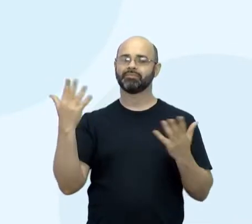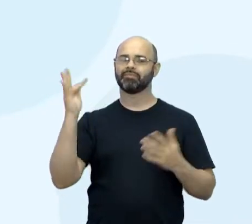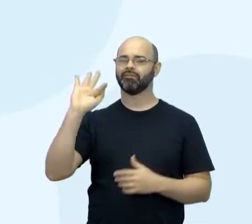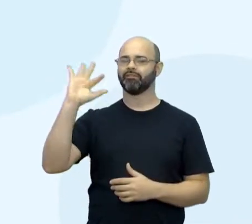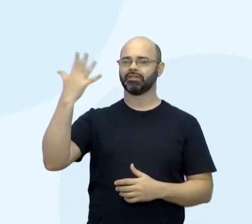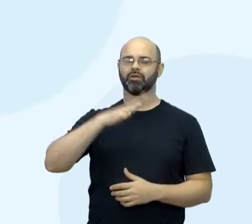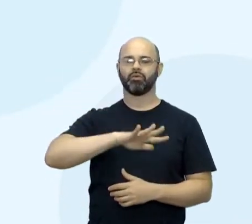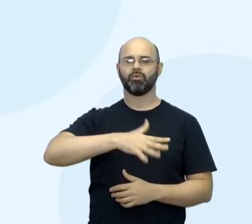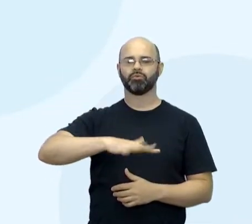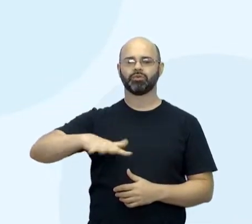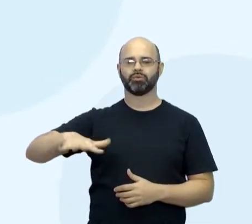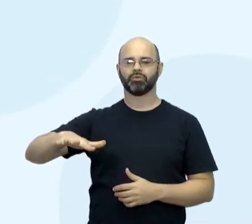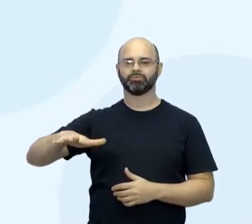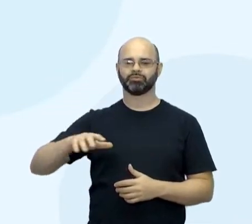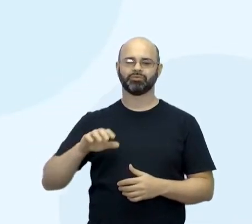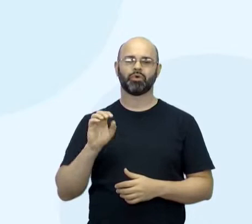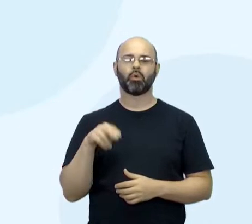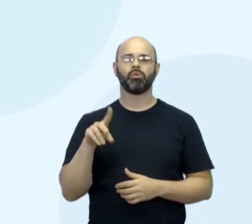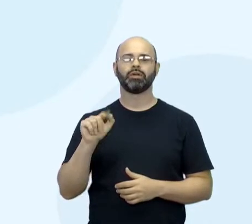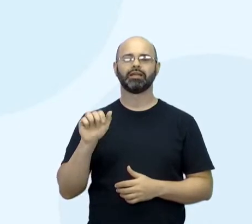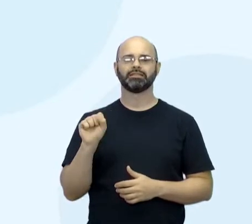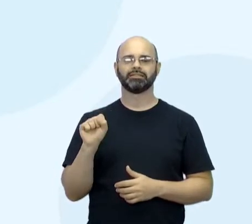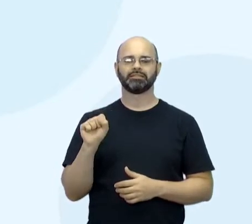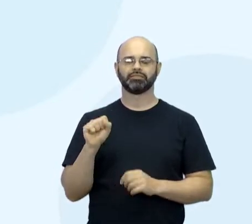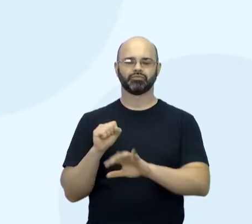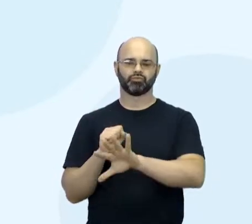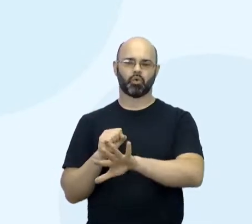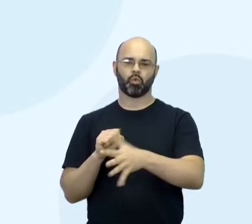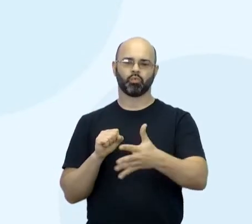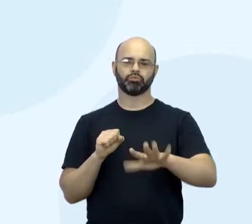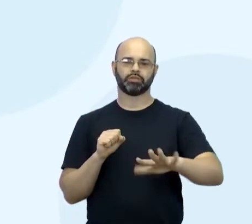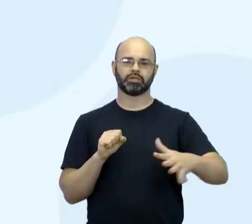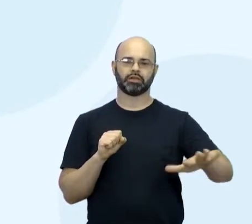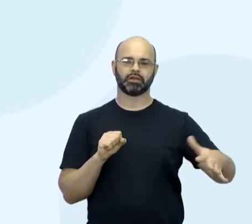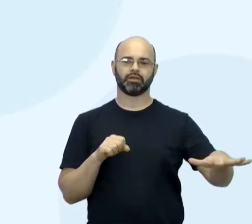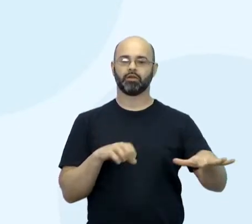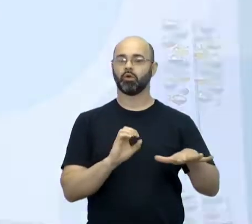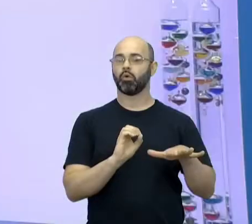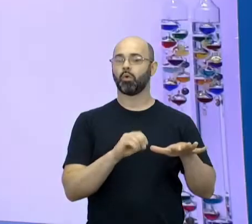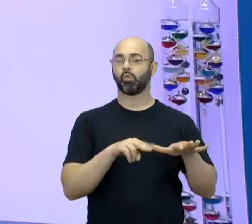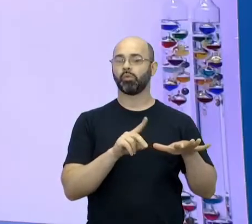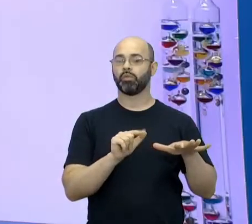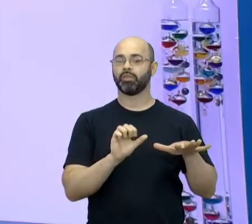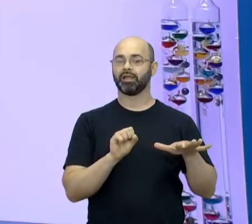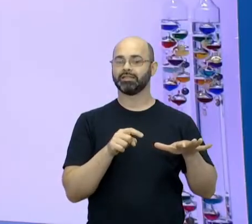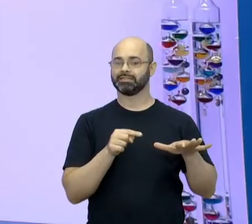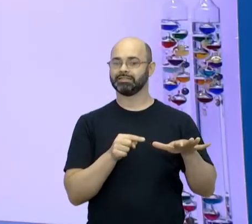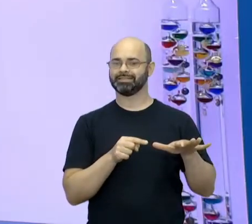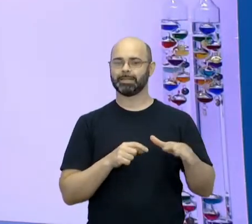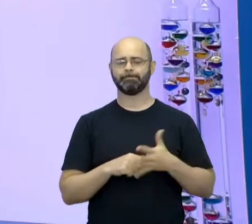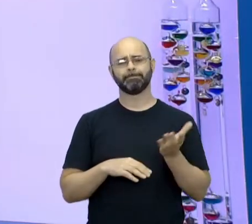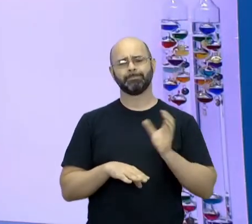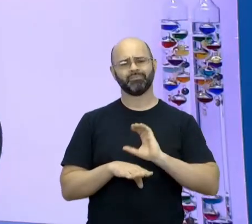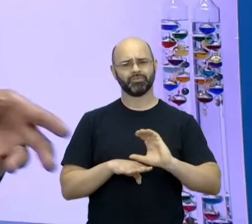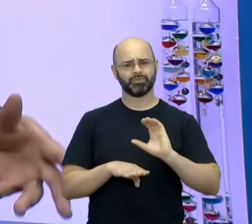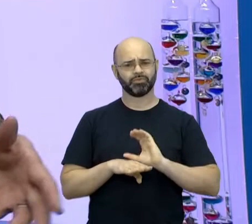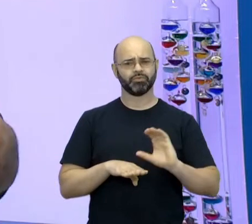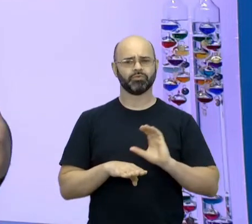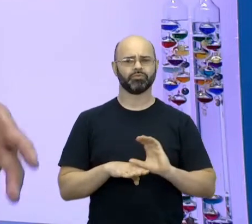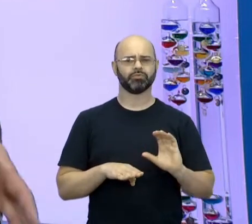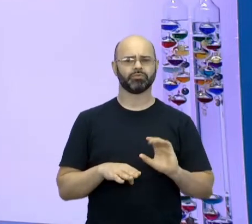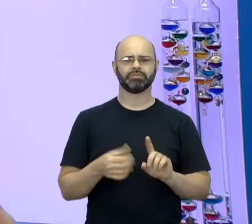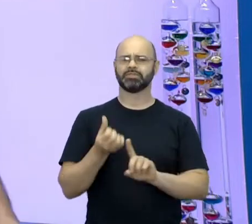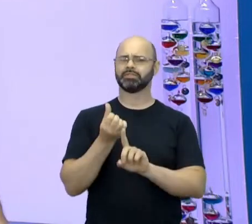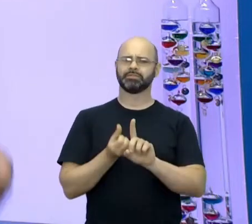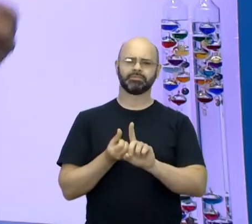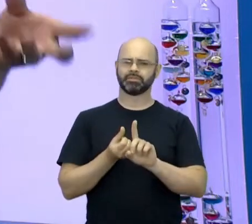Fenômenos ondulatórios. Ondas. É um curso, praticamente, nossos estudantes, é um curso de 6 meses,